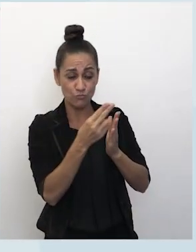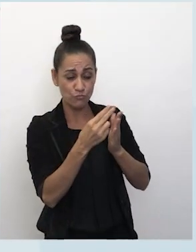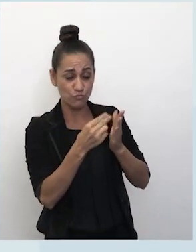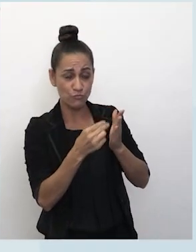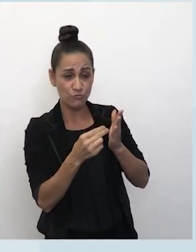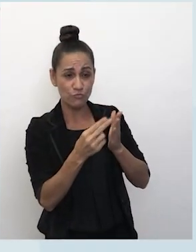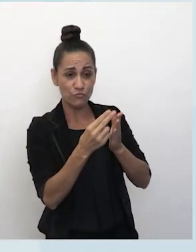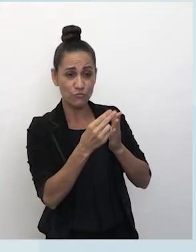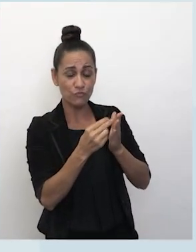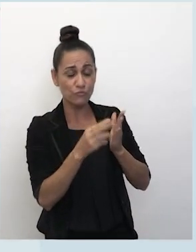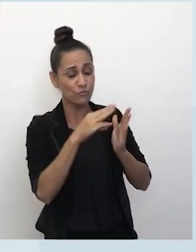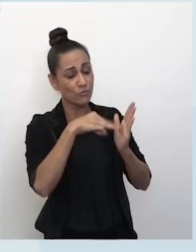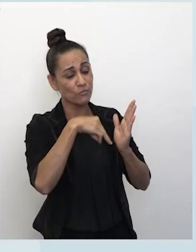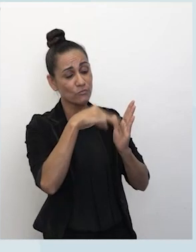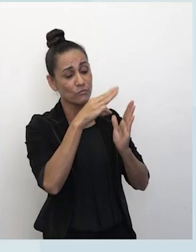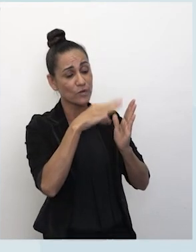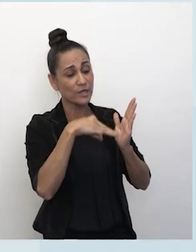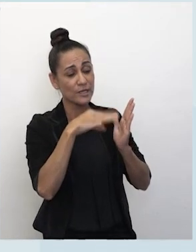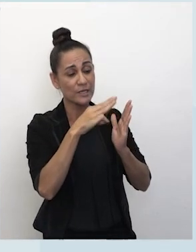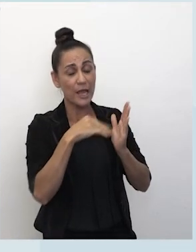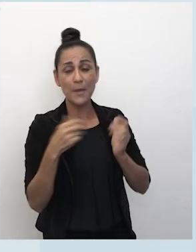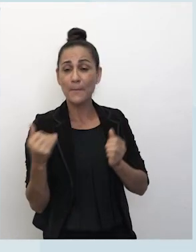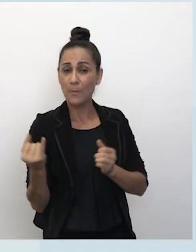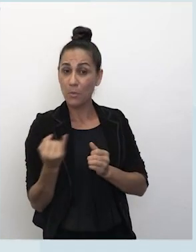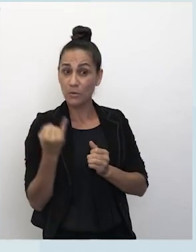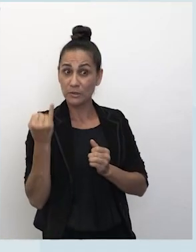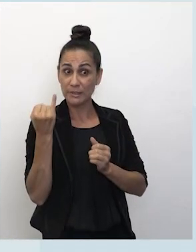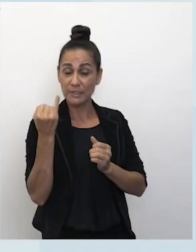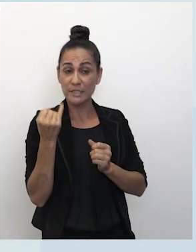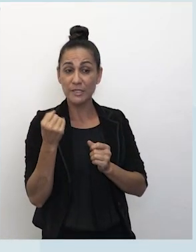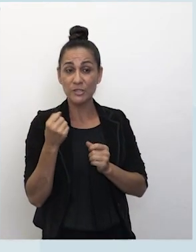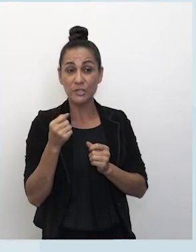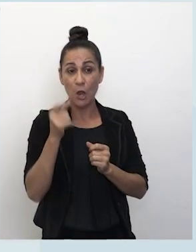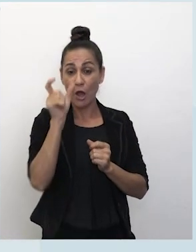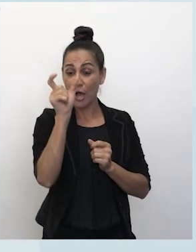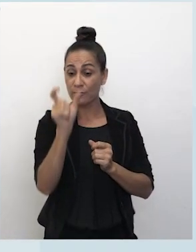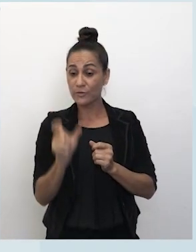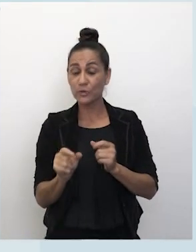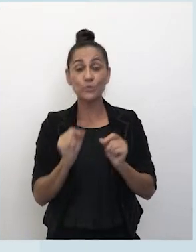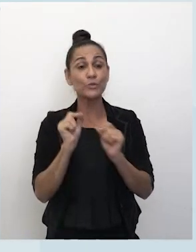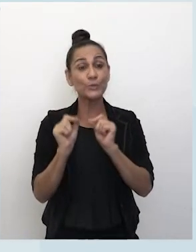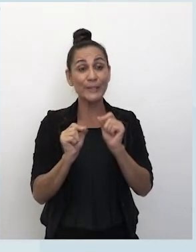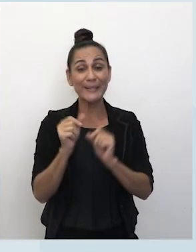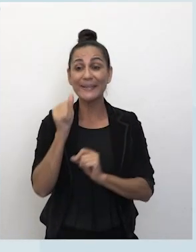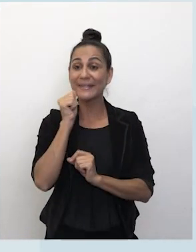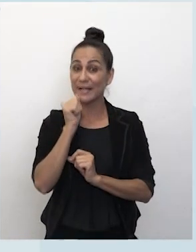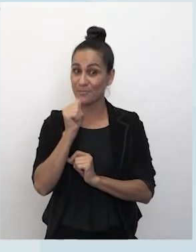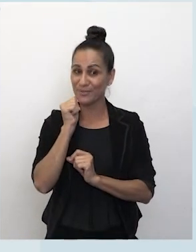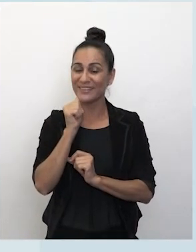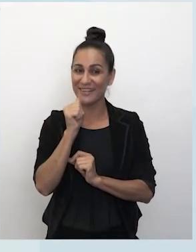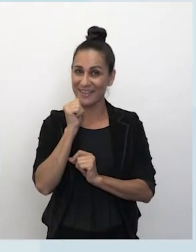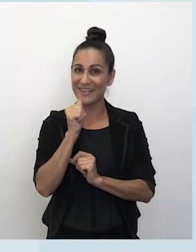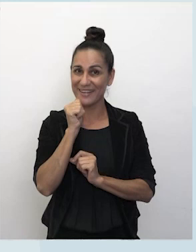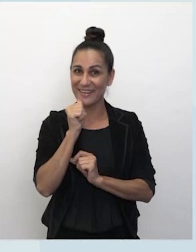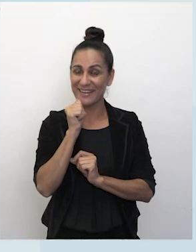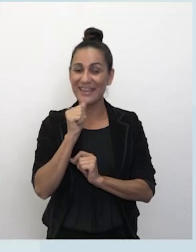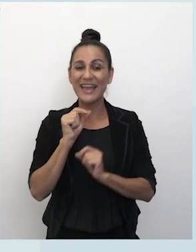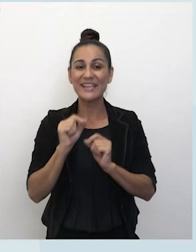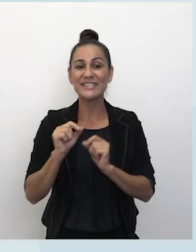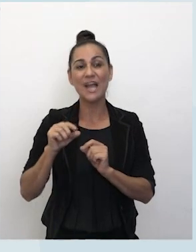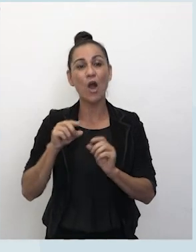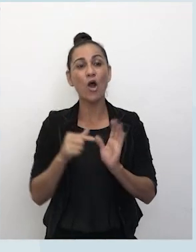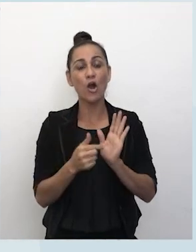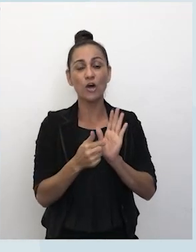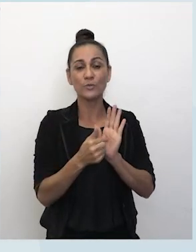o privilégio que ela dava para a figura feminina na tela, tá? Então, vocês vejam que essa obra que se chama Susana